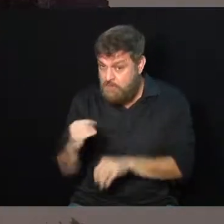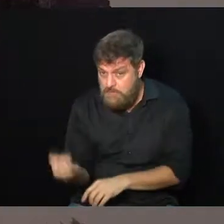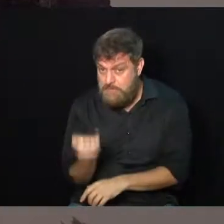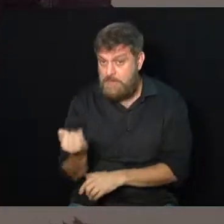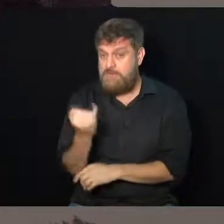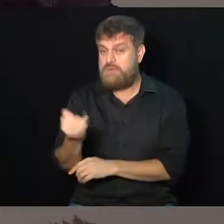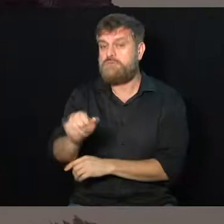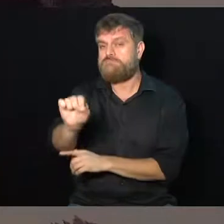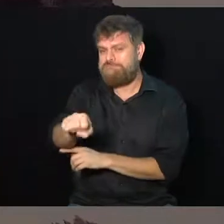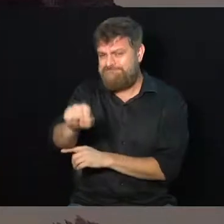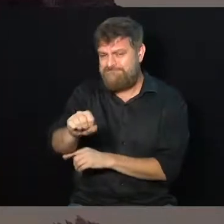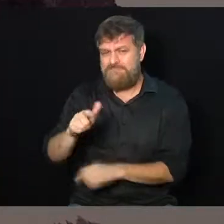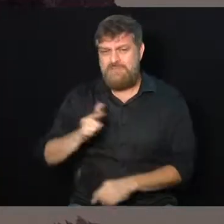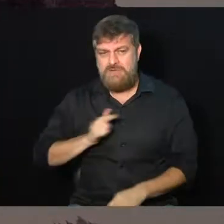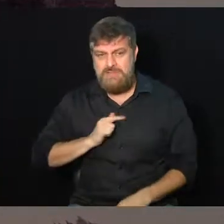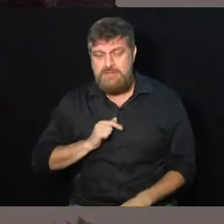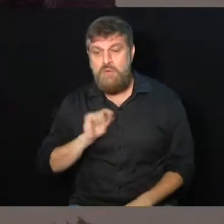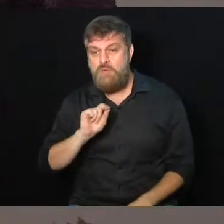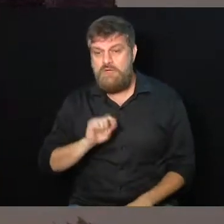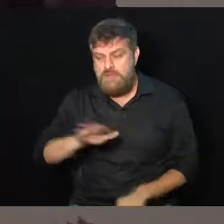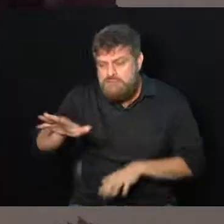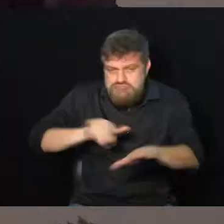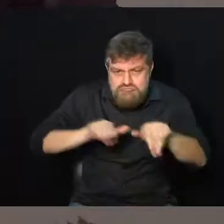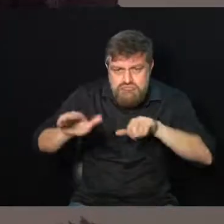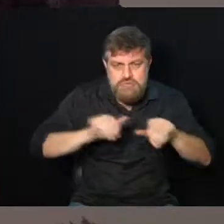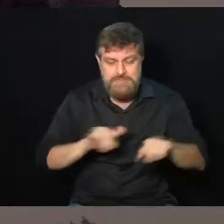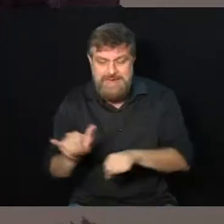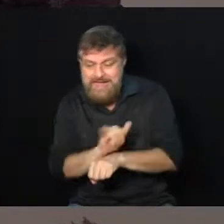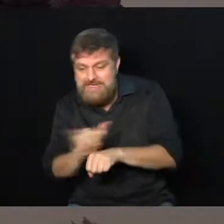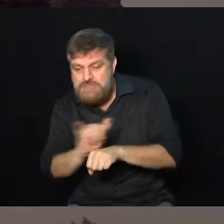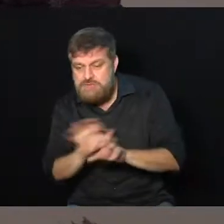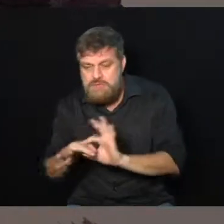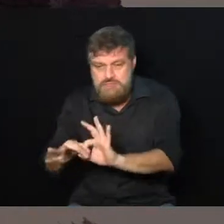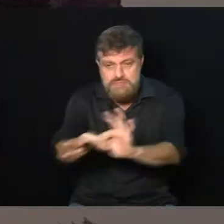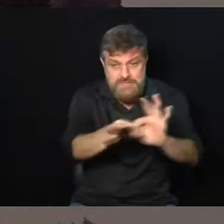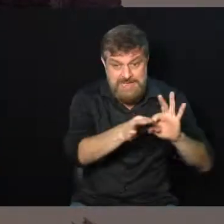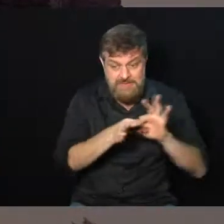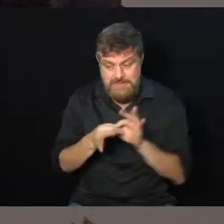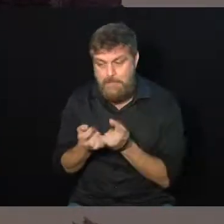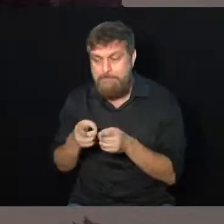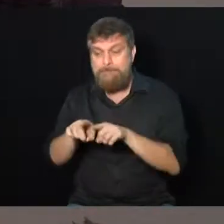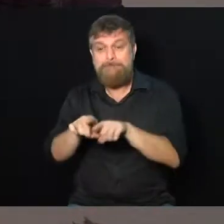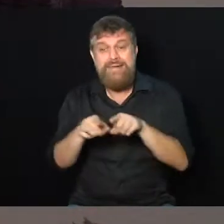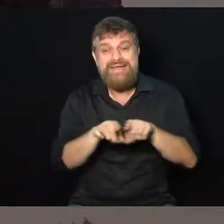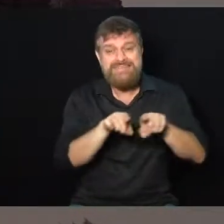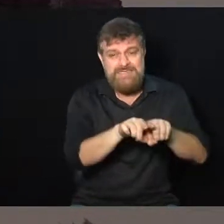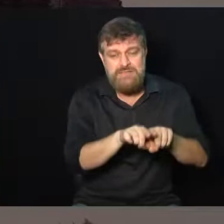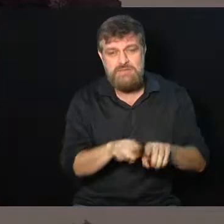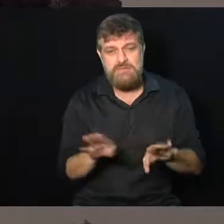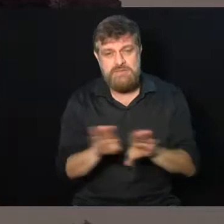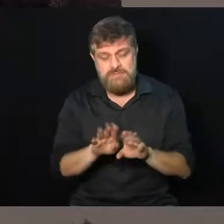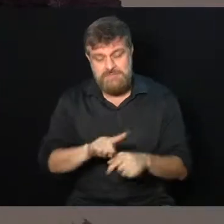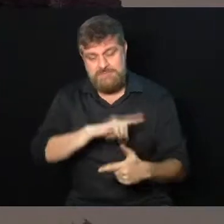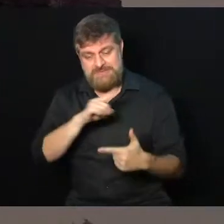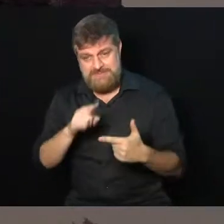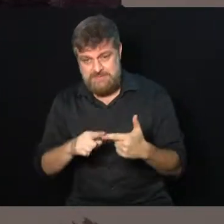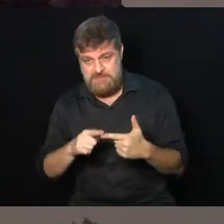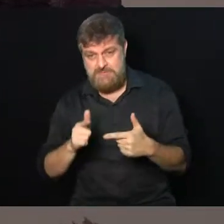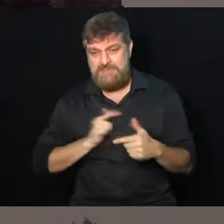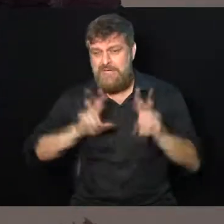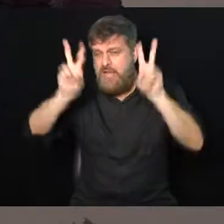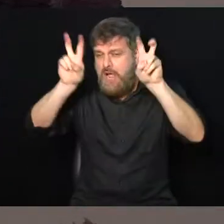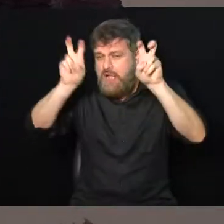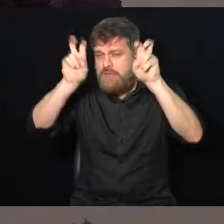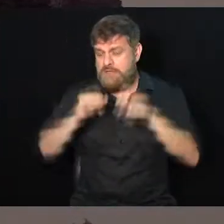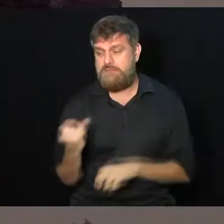primeiro porque ela tem um movimento de mobilização e articulação de diversos parceiros, né? E segundo porque ela coloca em pauta temas que